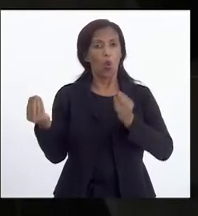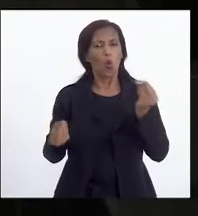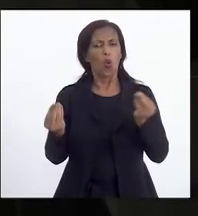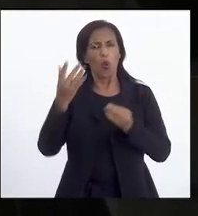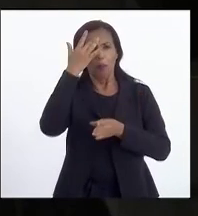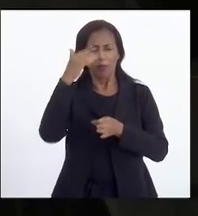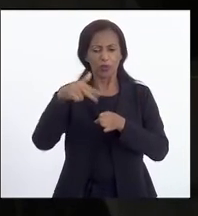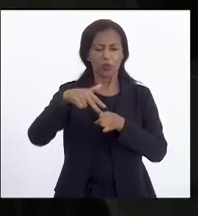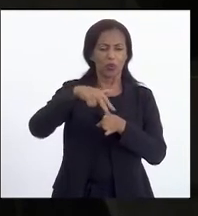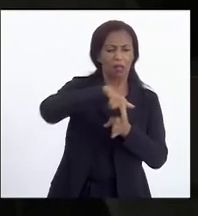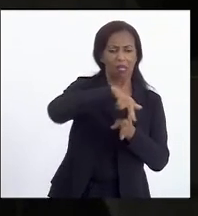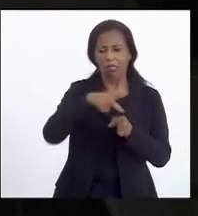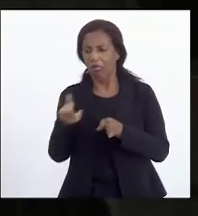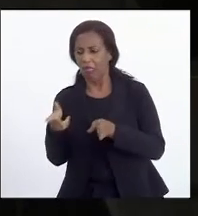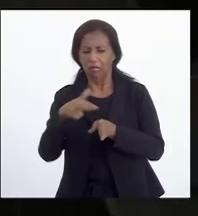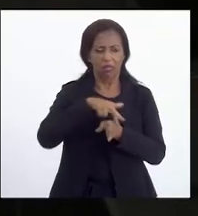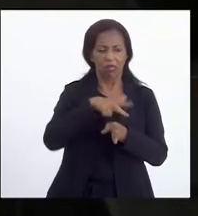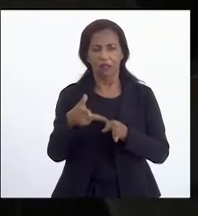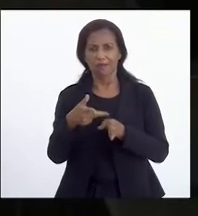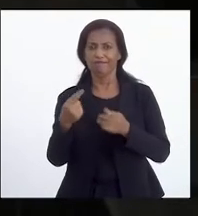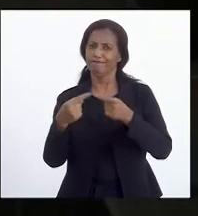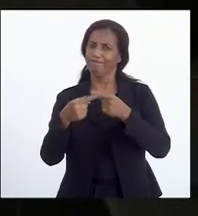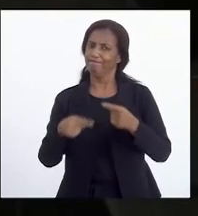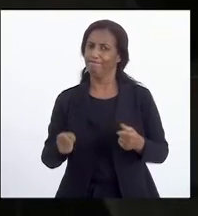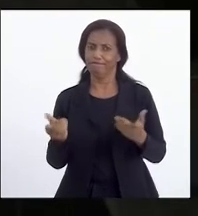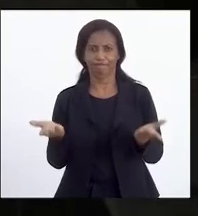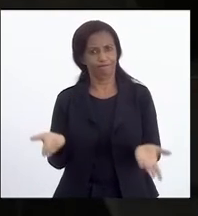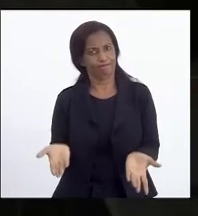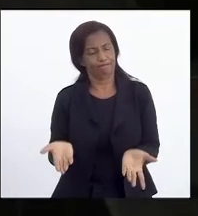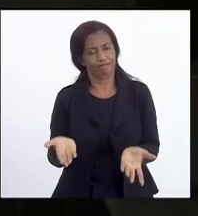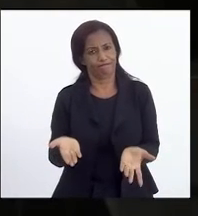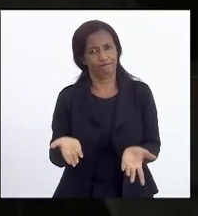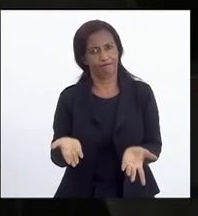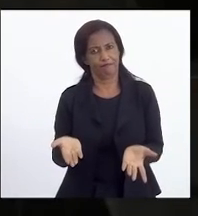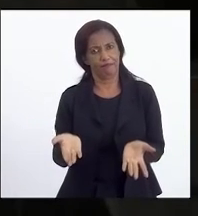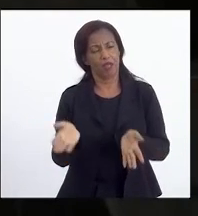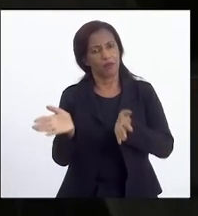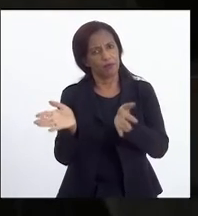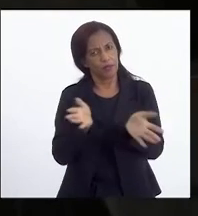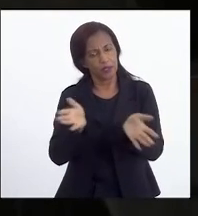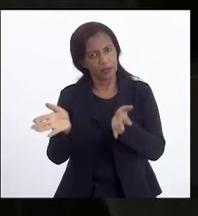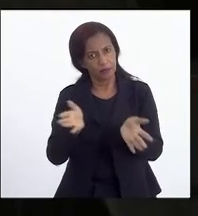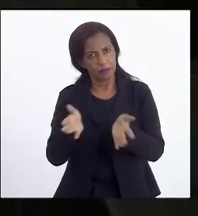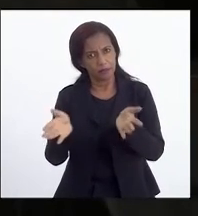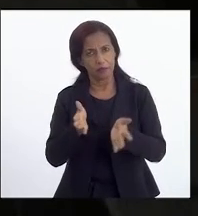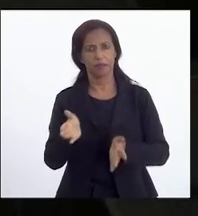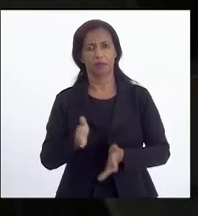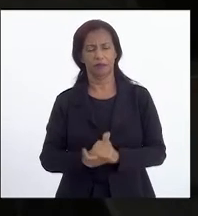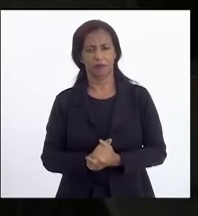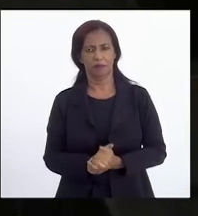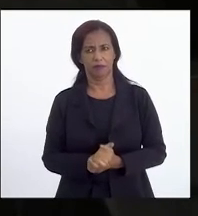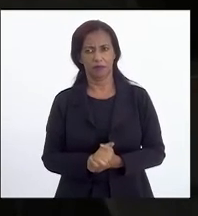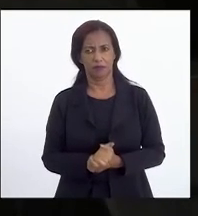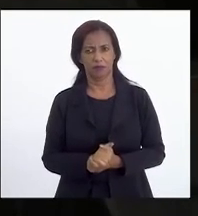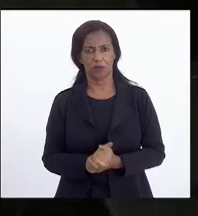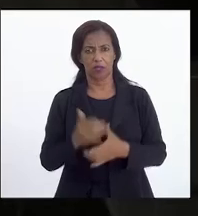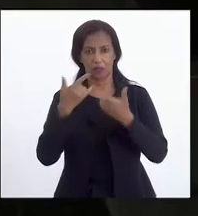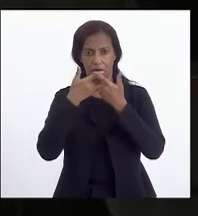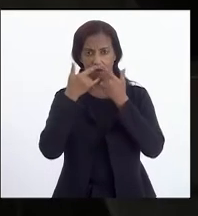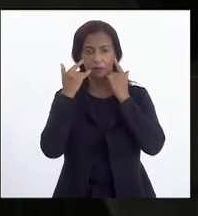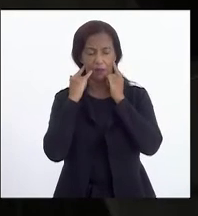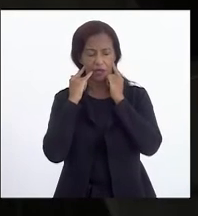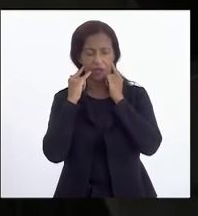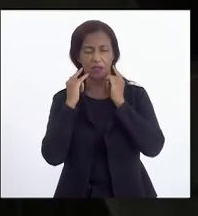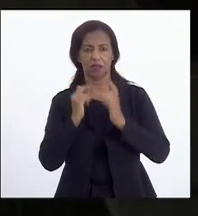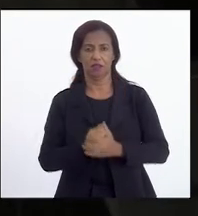é isso não faz o menor sentido a flexibilização e do uso